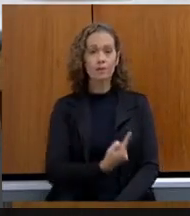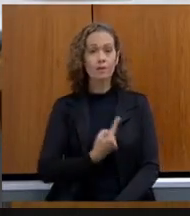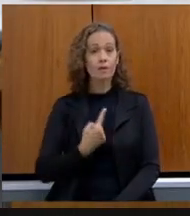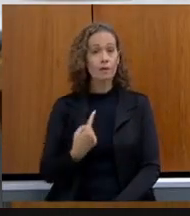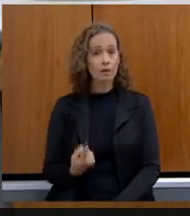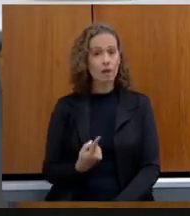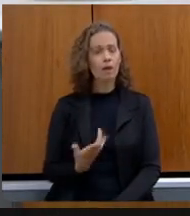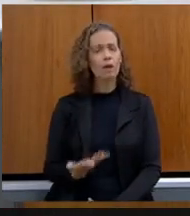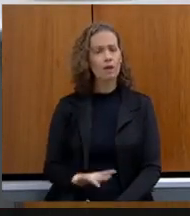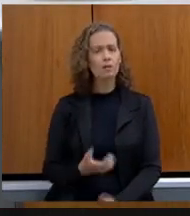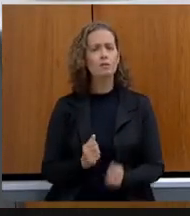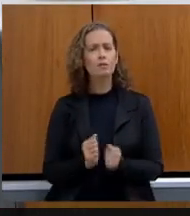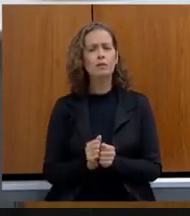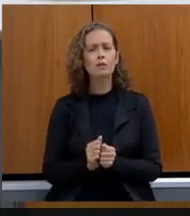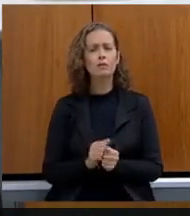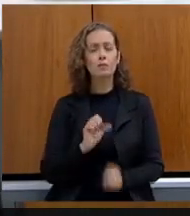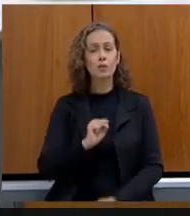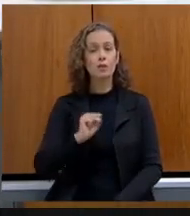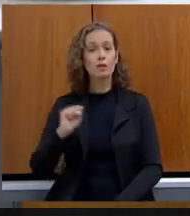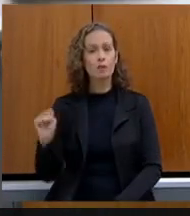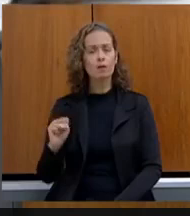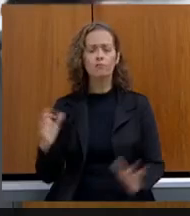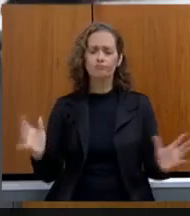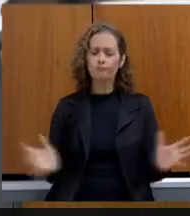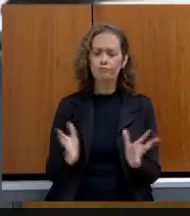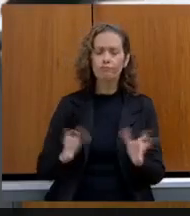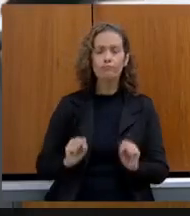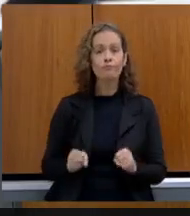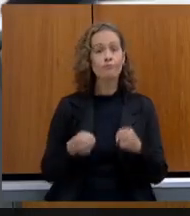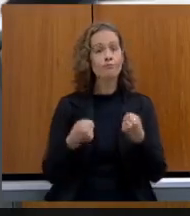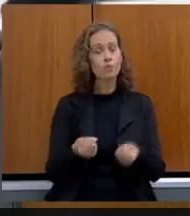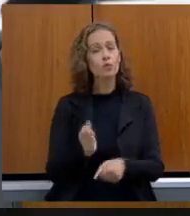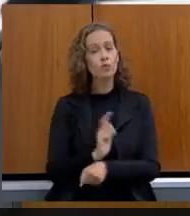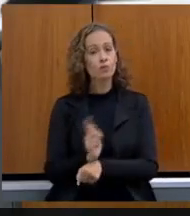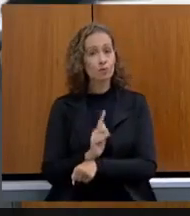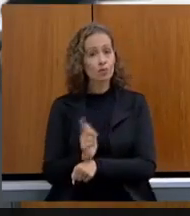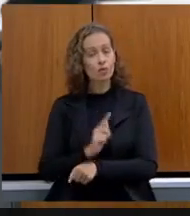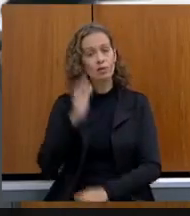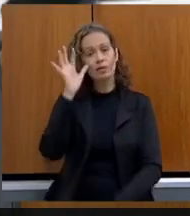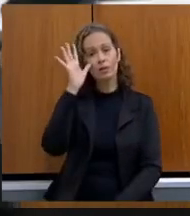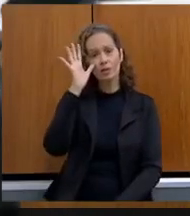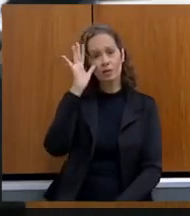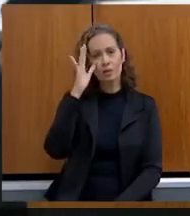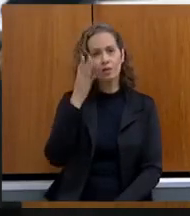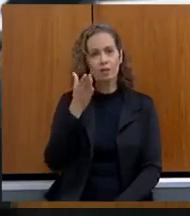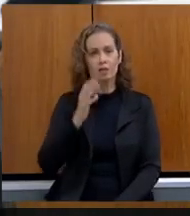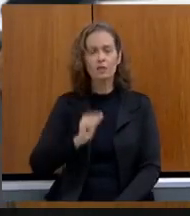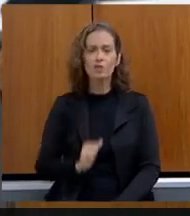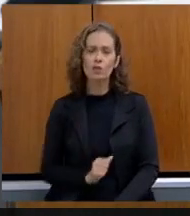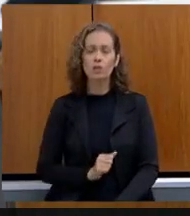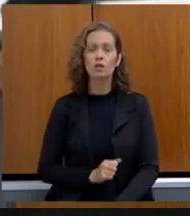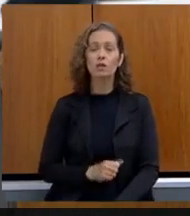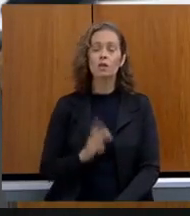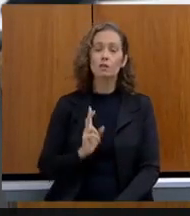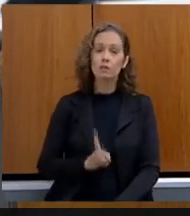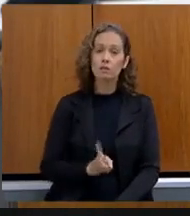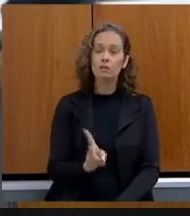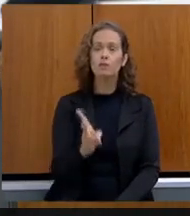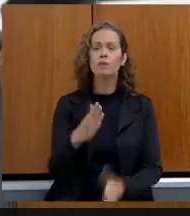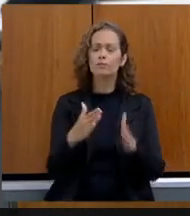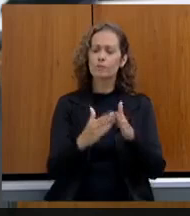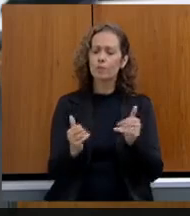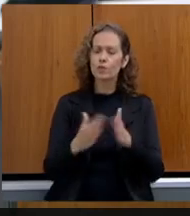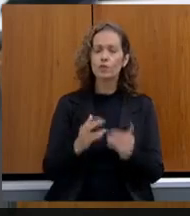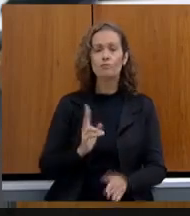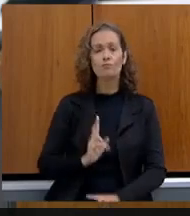bravos superintendentes estão reforçando com cada um dos gestores que estamos assistindo Não deixe de pedir Não deixe de solicitar